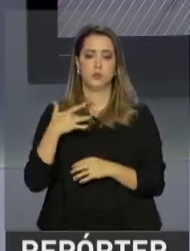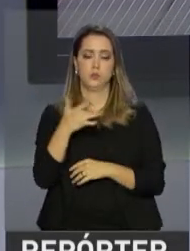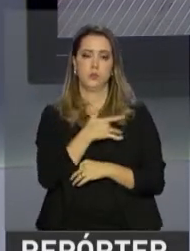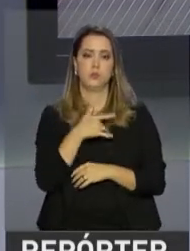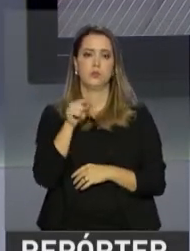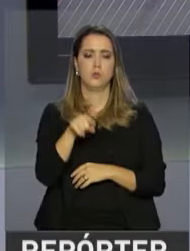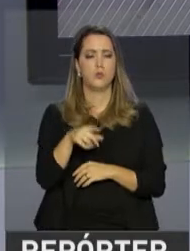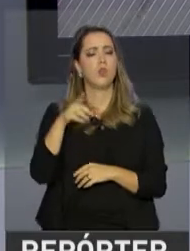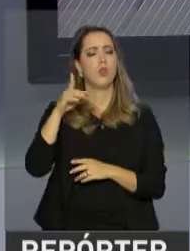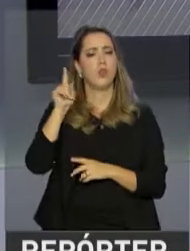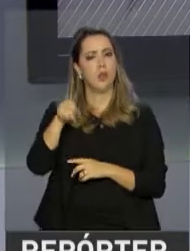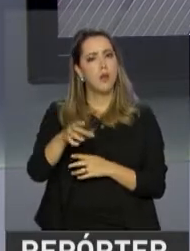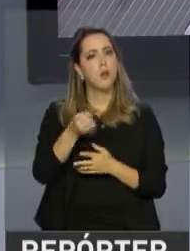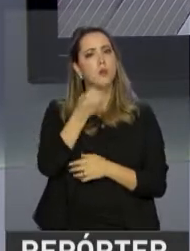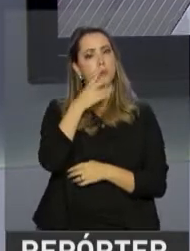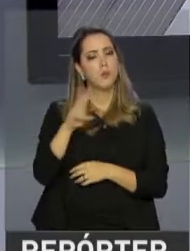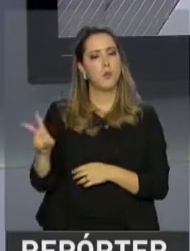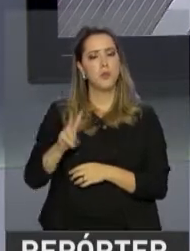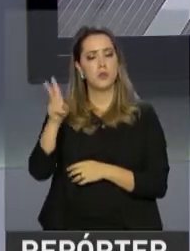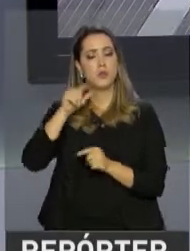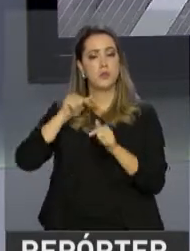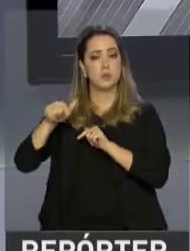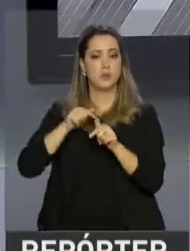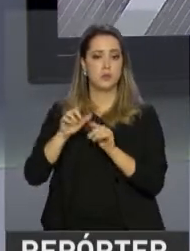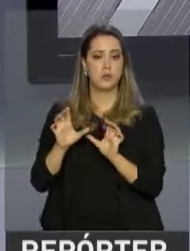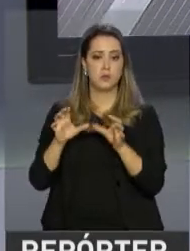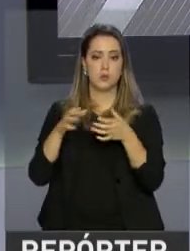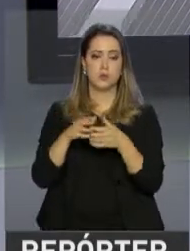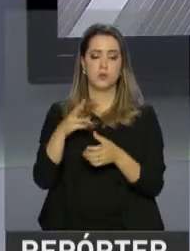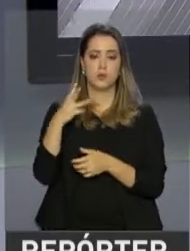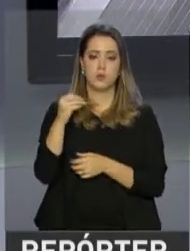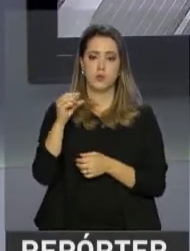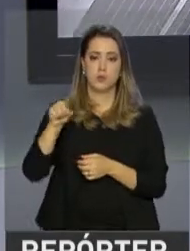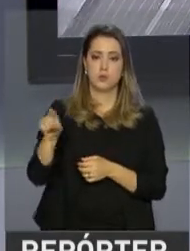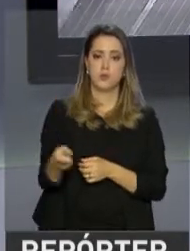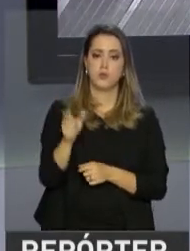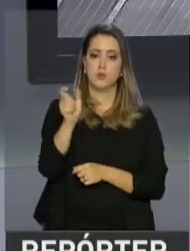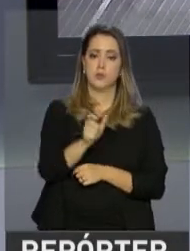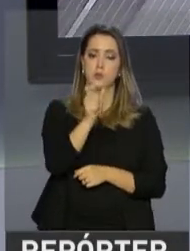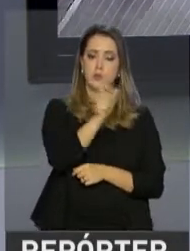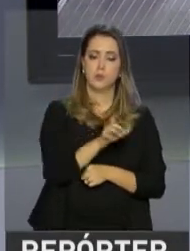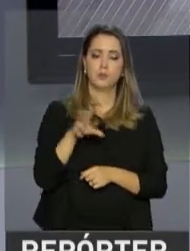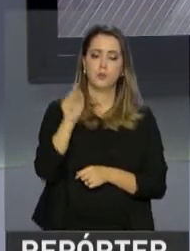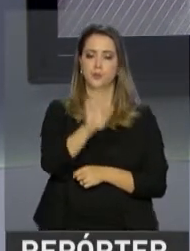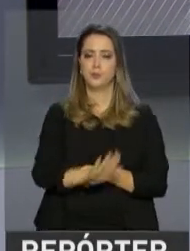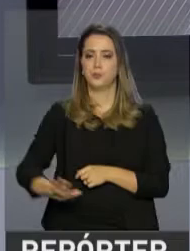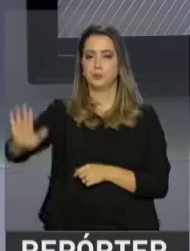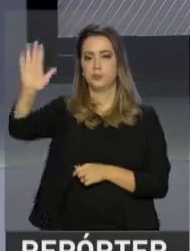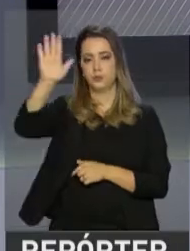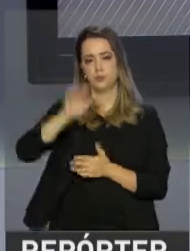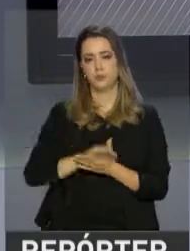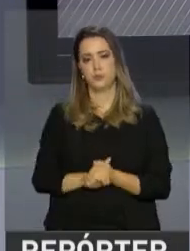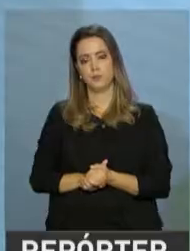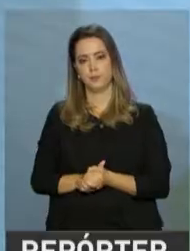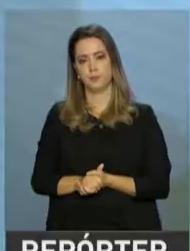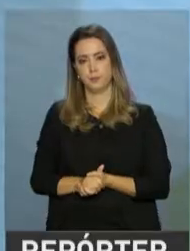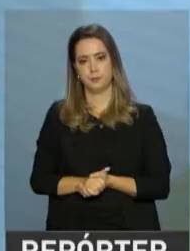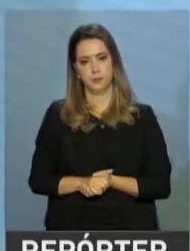temer a medida é uma valorização do trabalho dos cerca de 300 mil agentes de saúde de todo o país